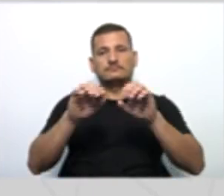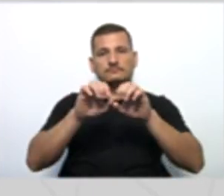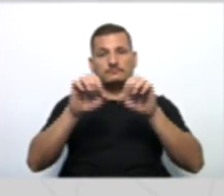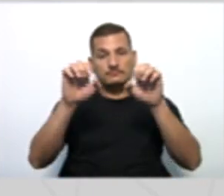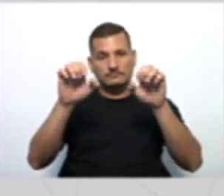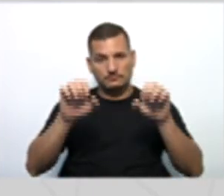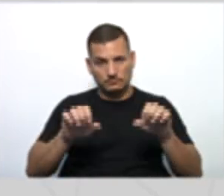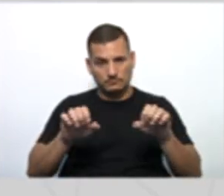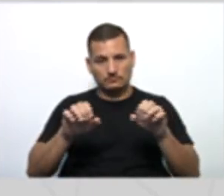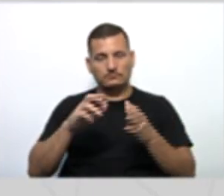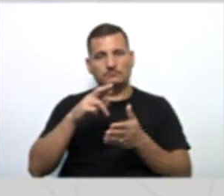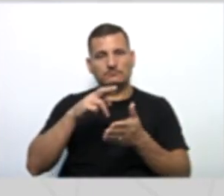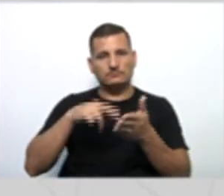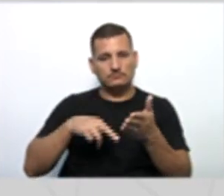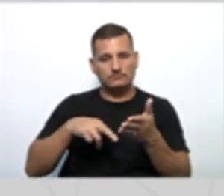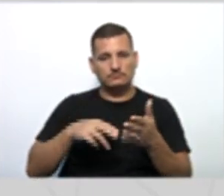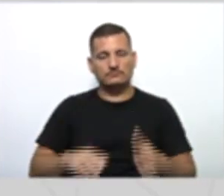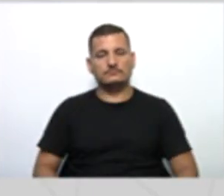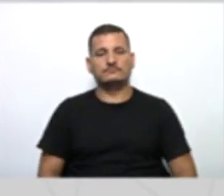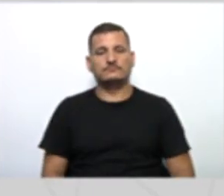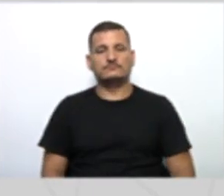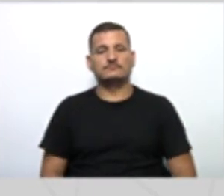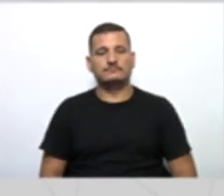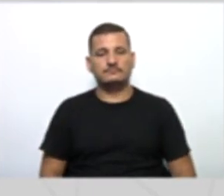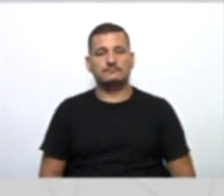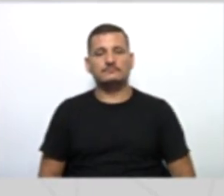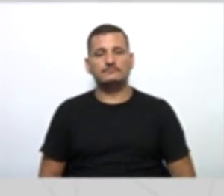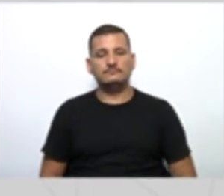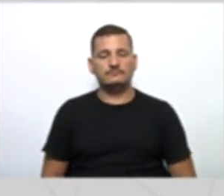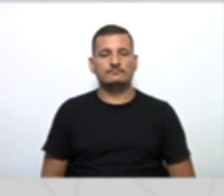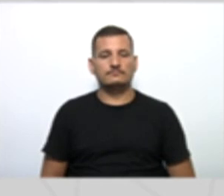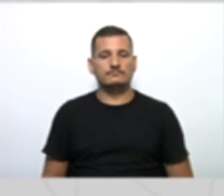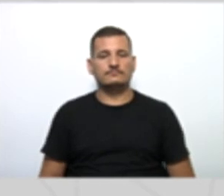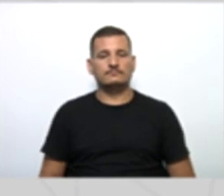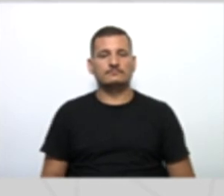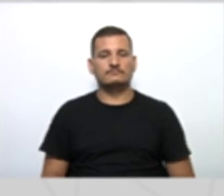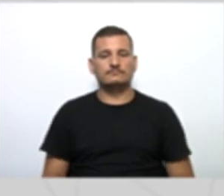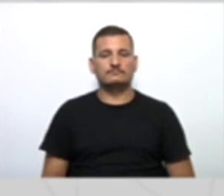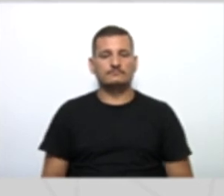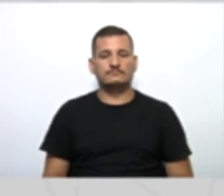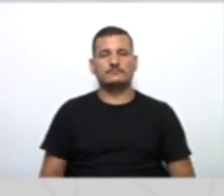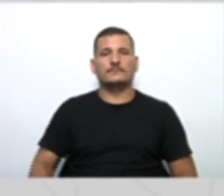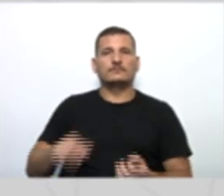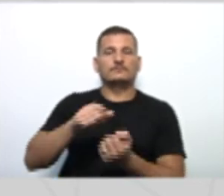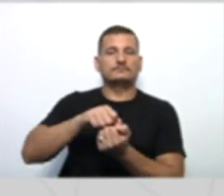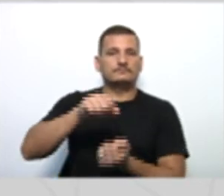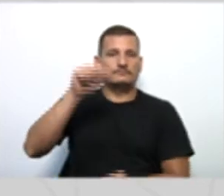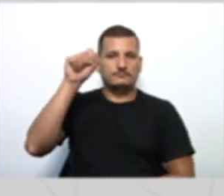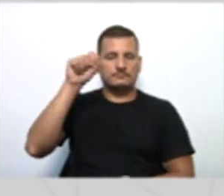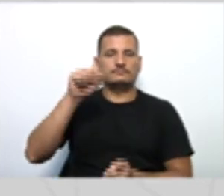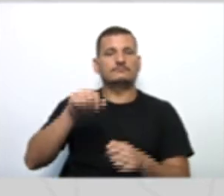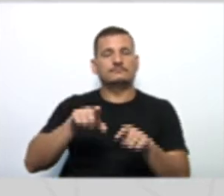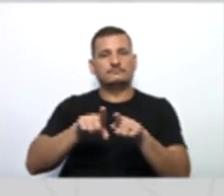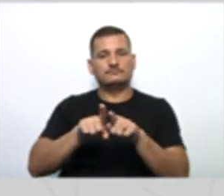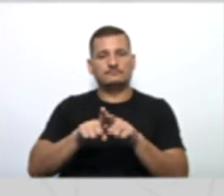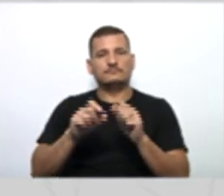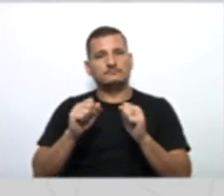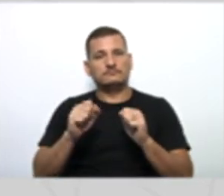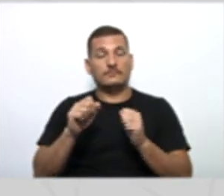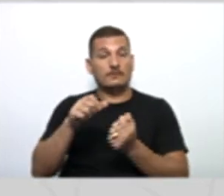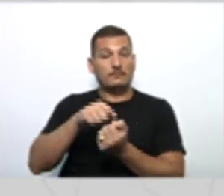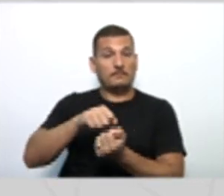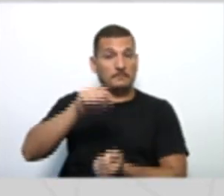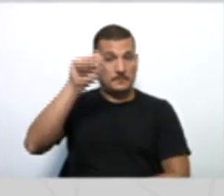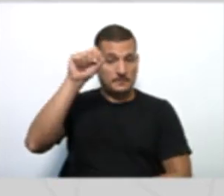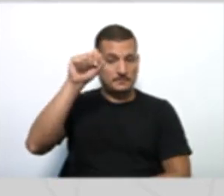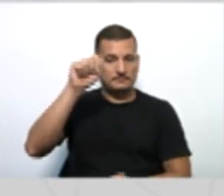elementos do relatório. E também a gente pode fazer uma exposição em banner. O banner é uma